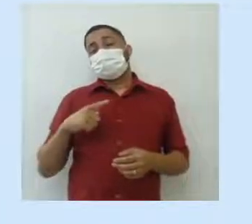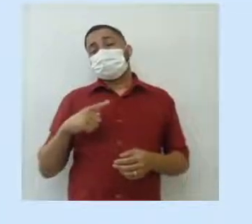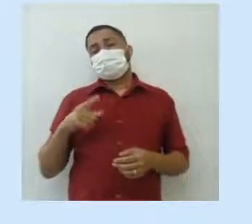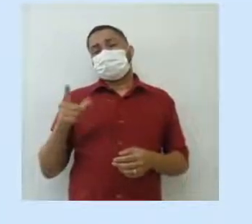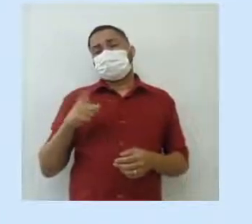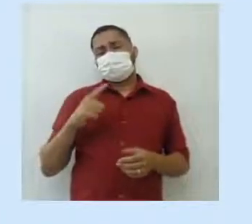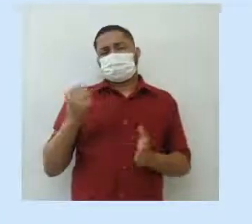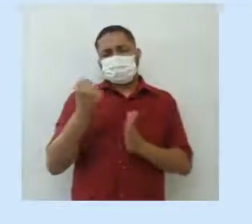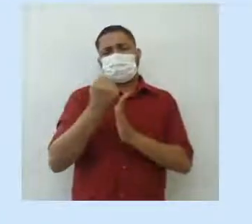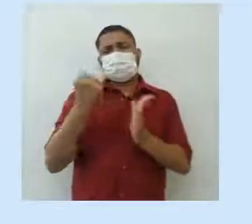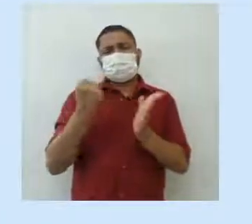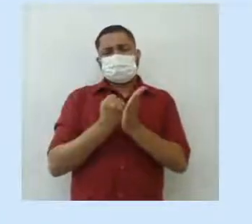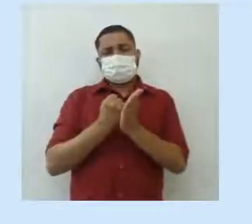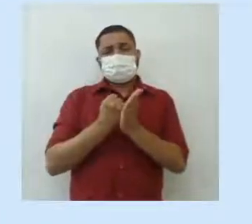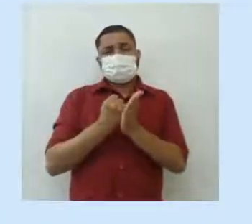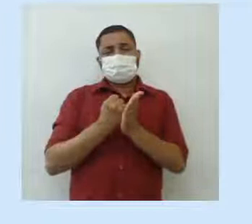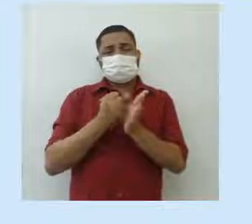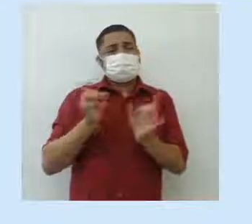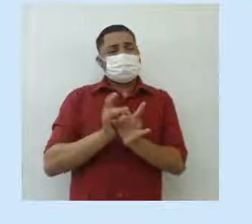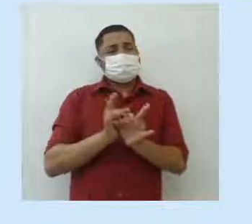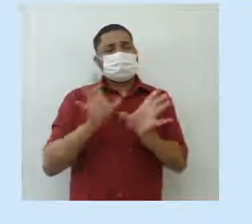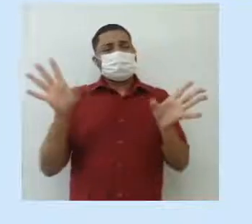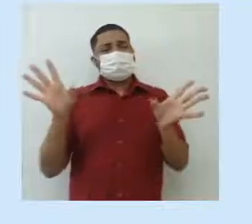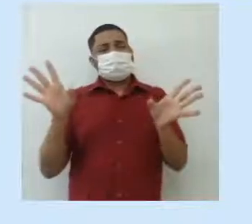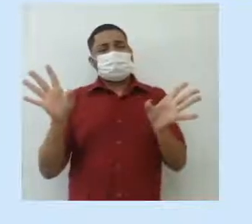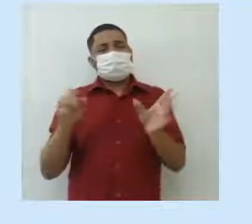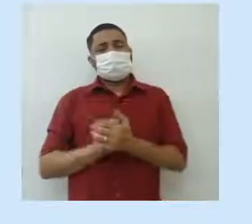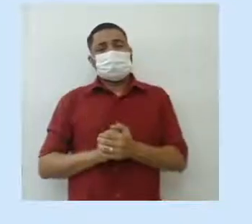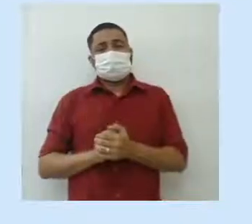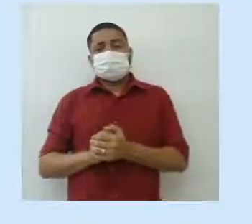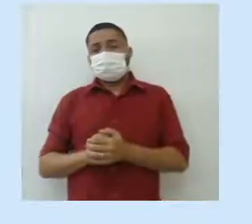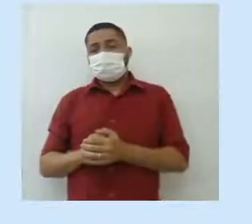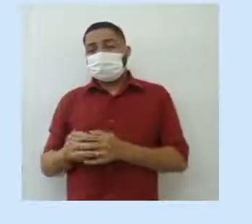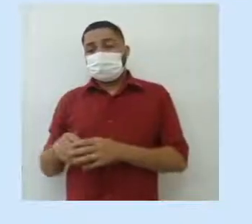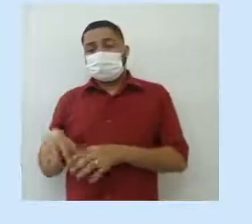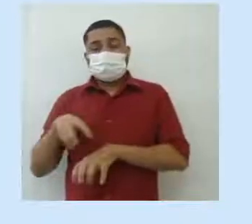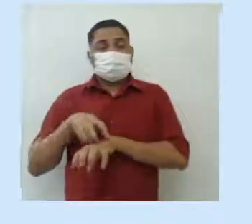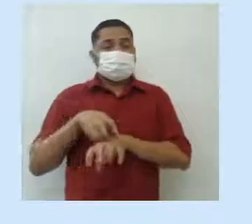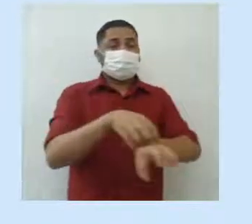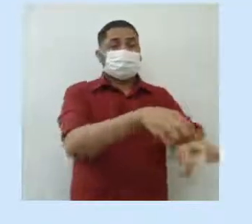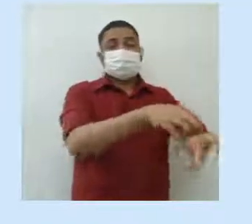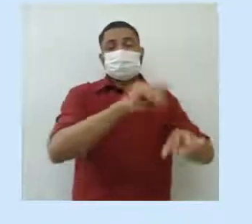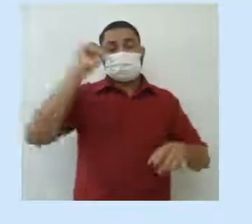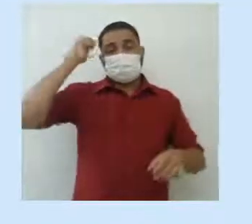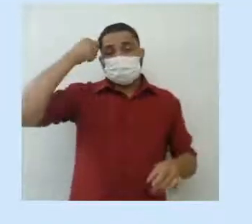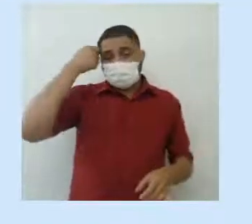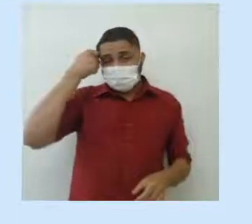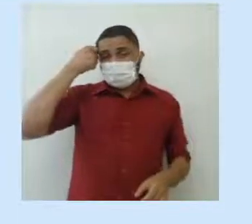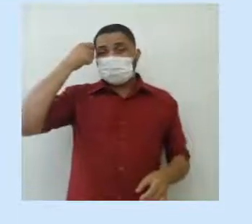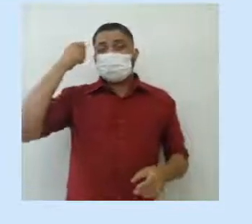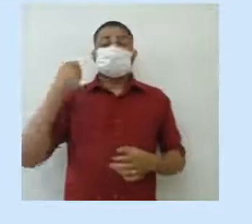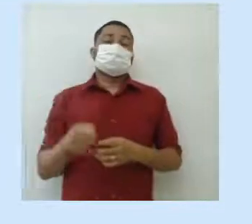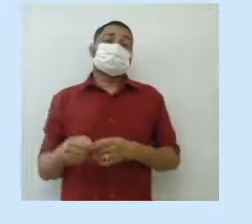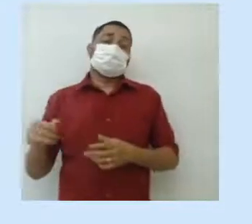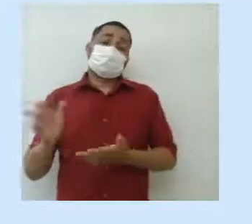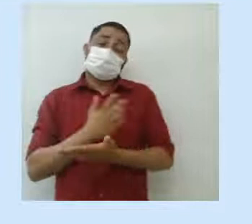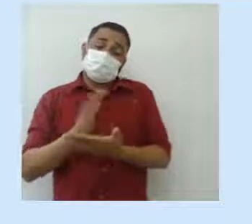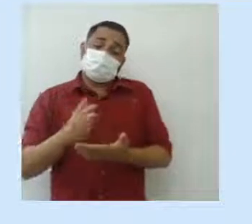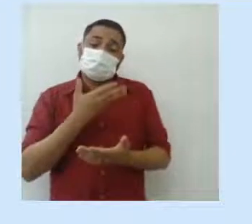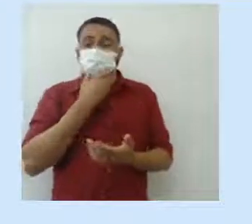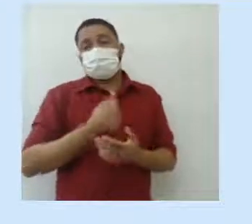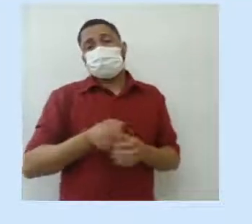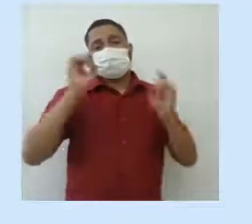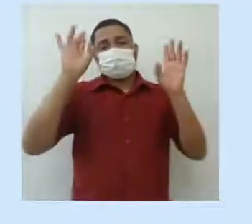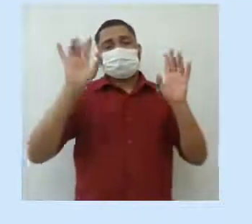um documento que permitia o tráfico negreiro, né, que era realizado por alguns homens